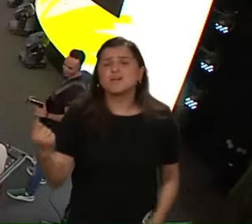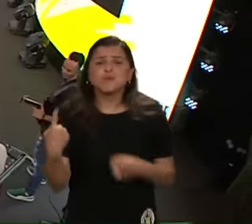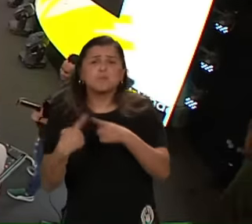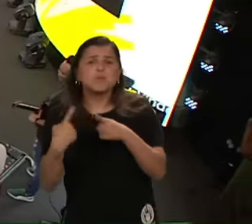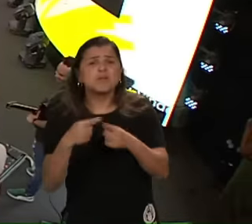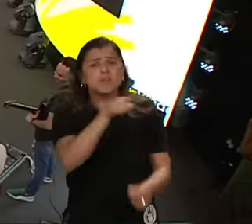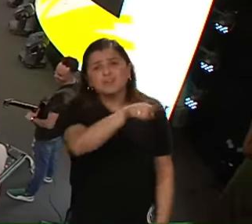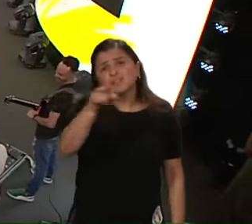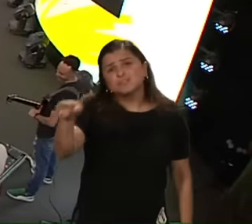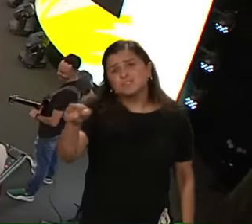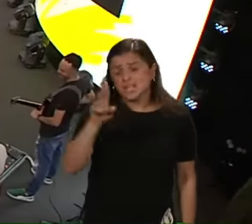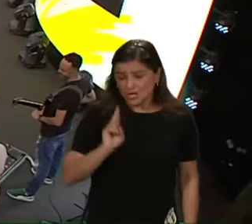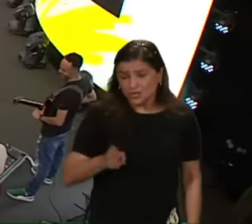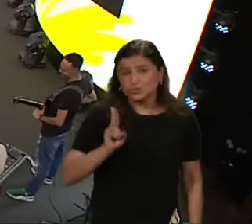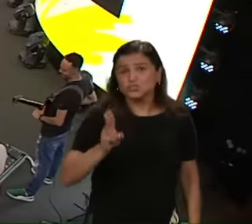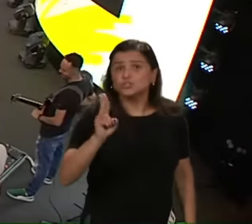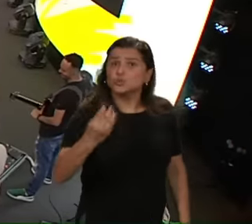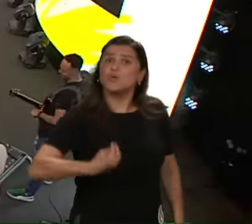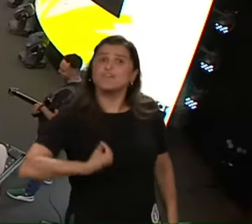você continua vivo?